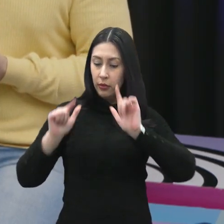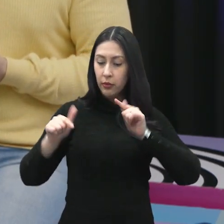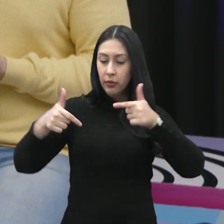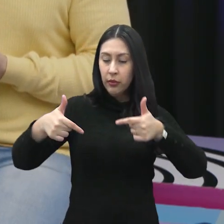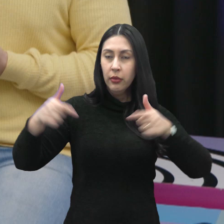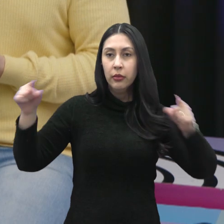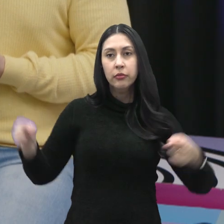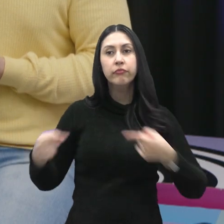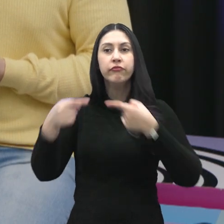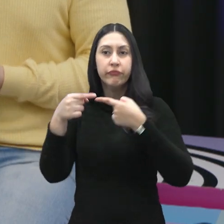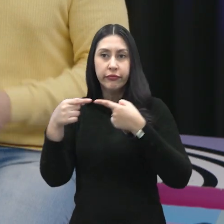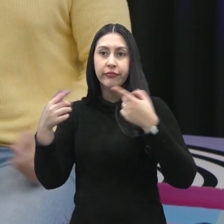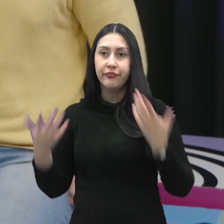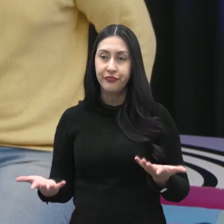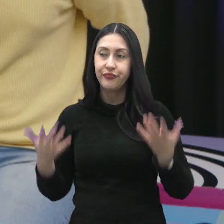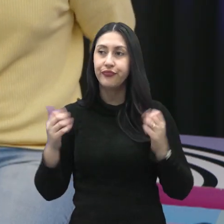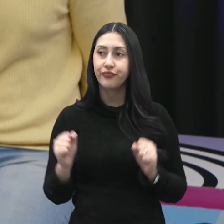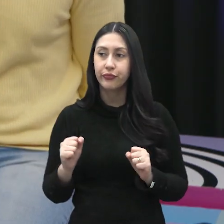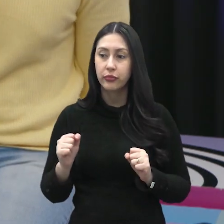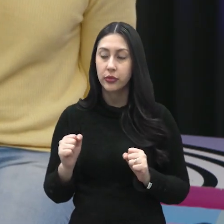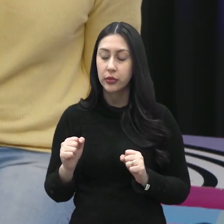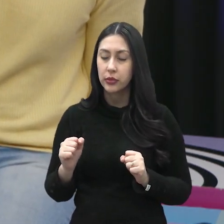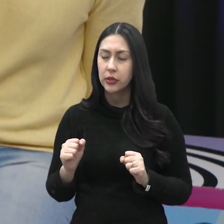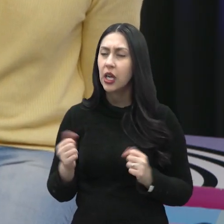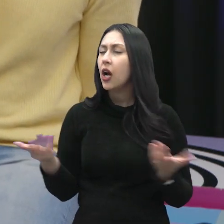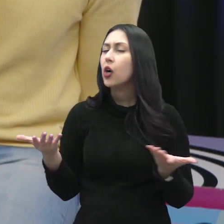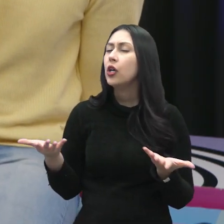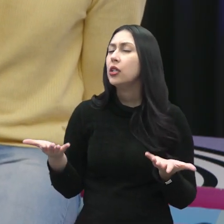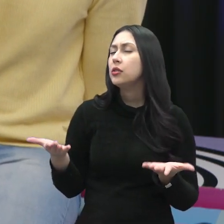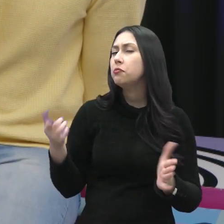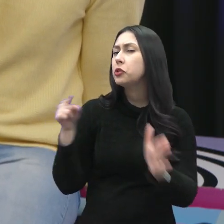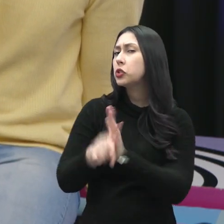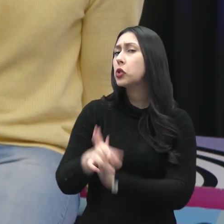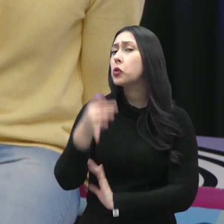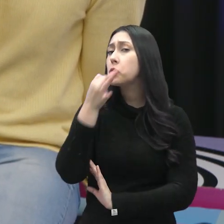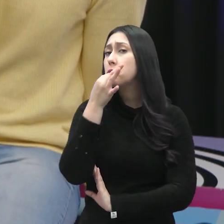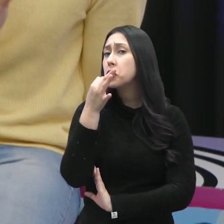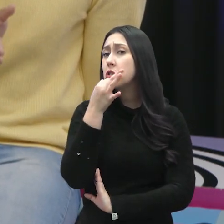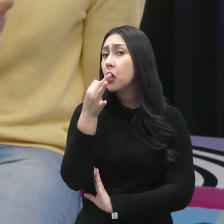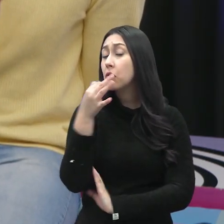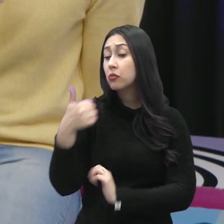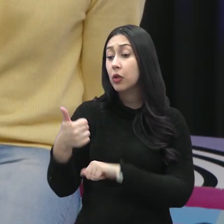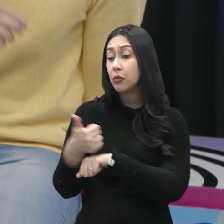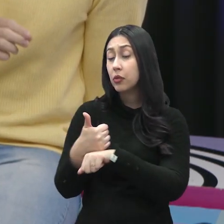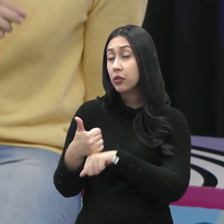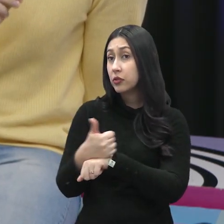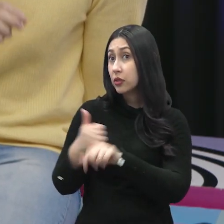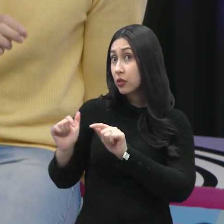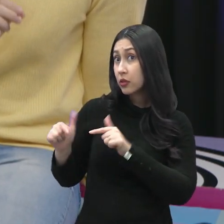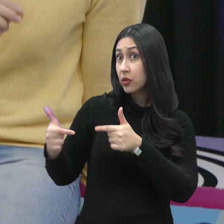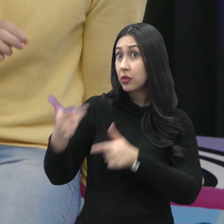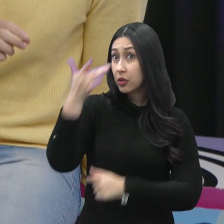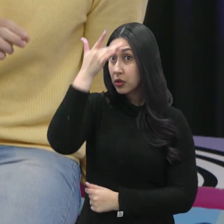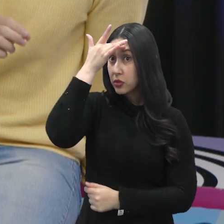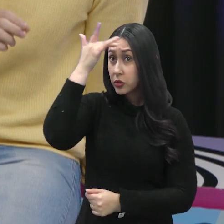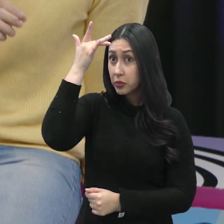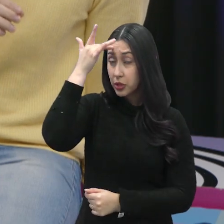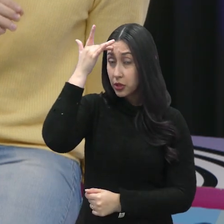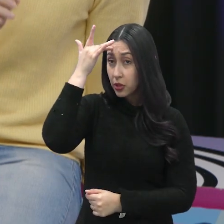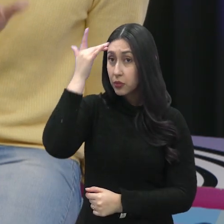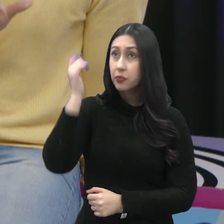conduta aceitável na sociedade. Mas eu quero saber do seu ponto de vista como uma profissional que atua na saúde